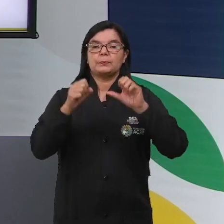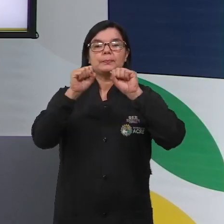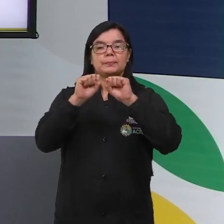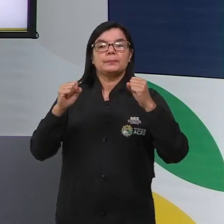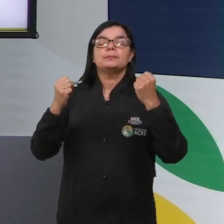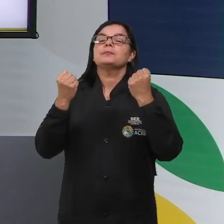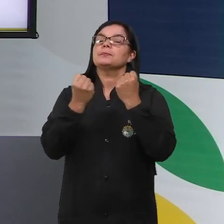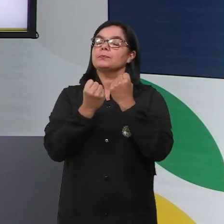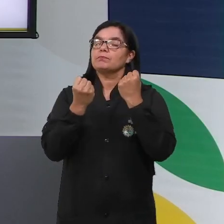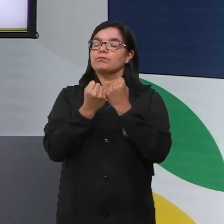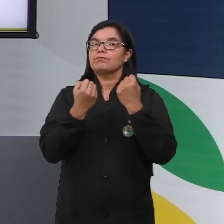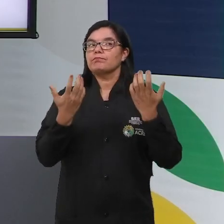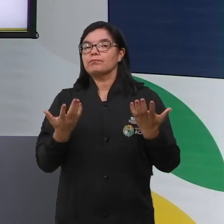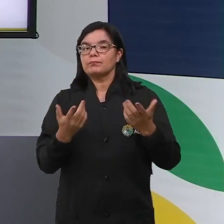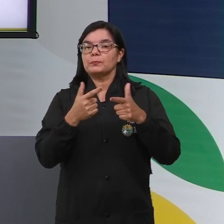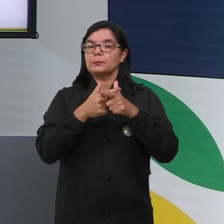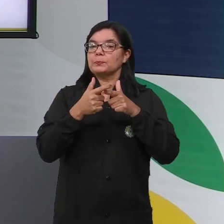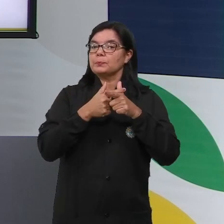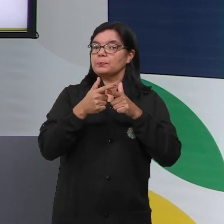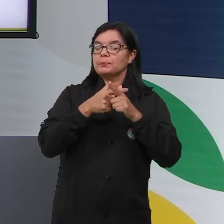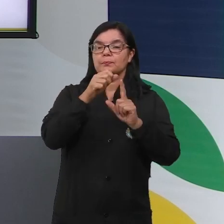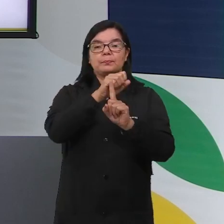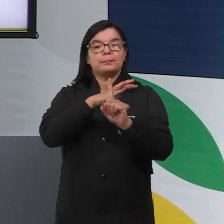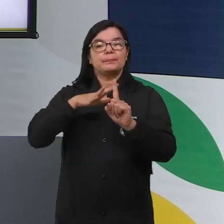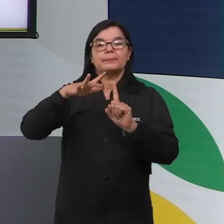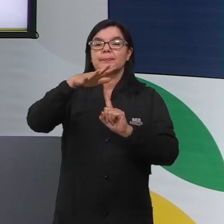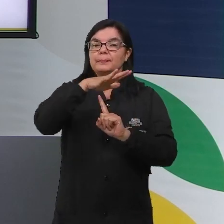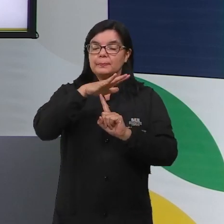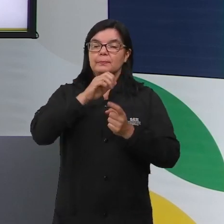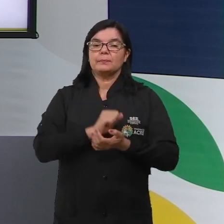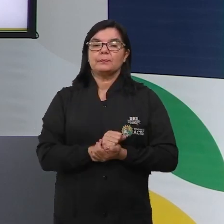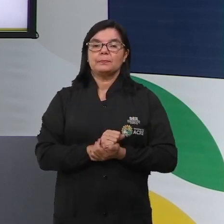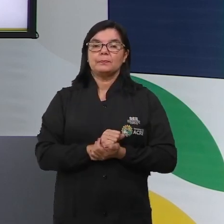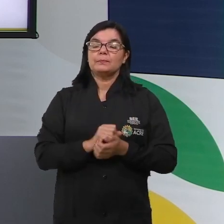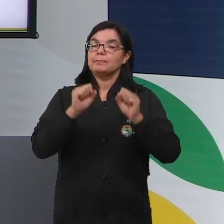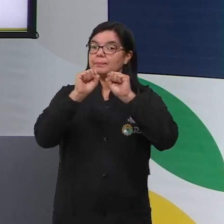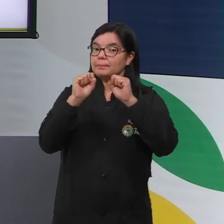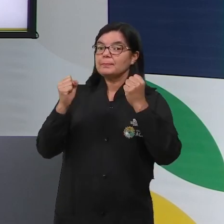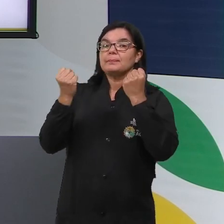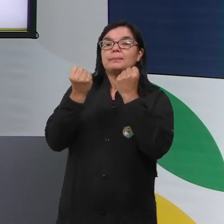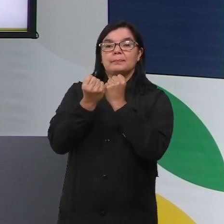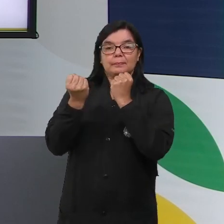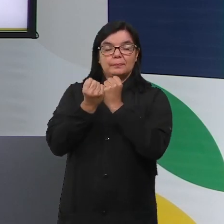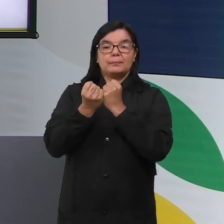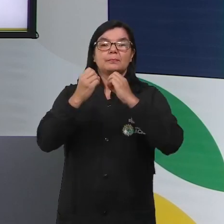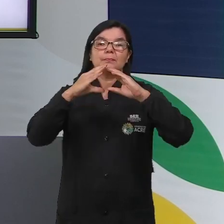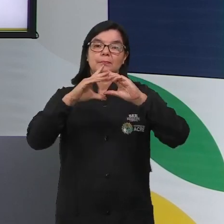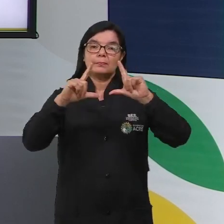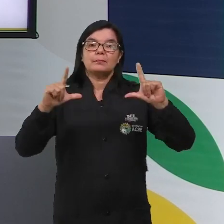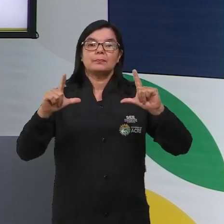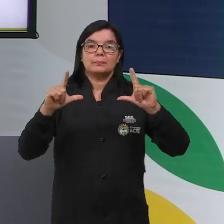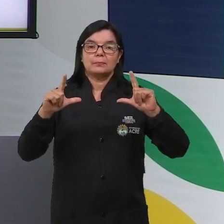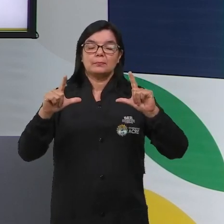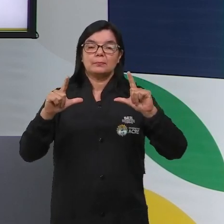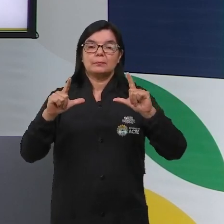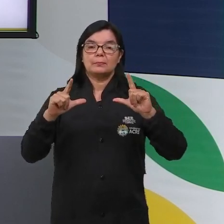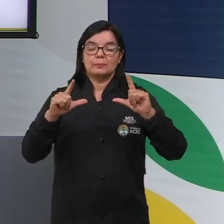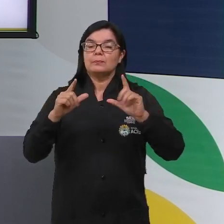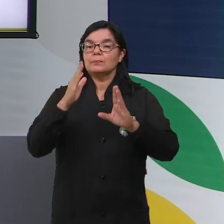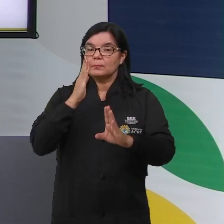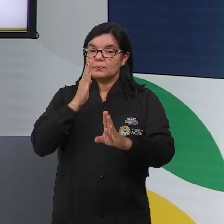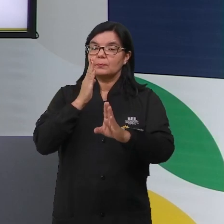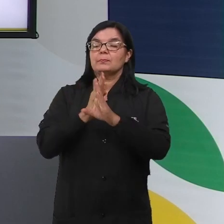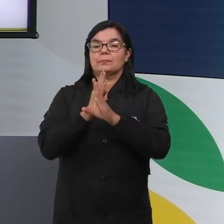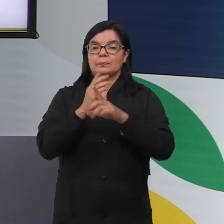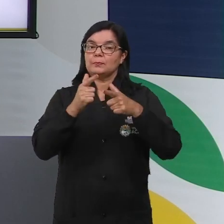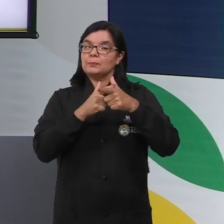seminário sobre problemas ambientais. E aí, nesse seminário, eu quero deixar claro ali as causas desses